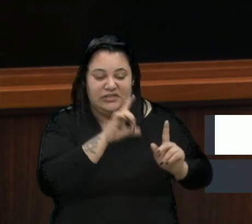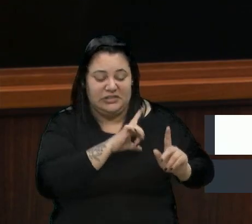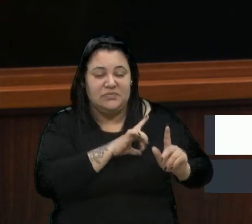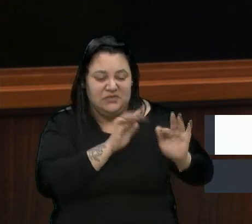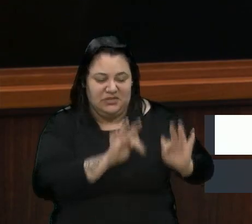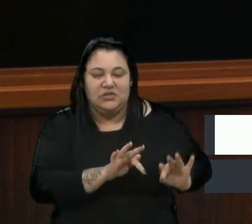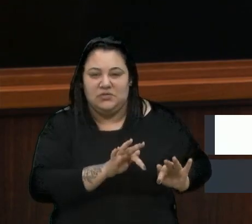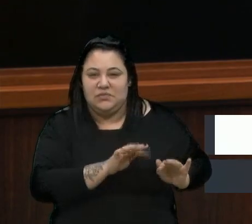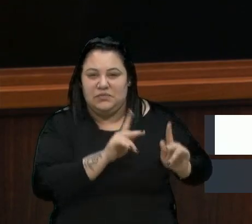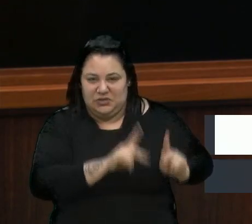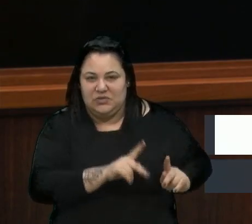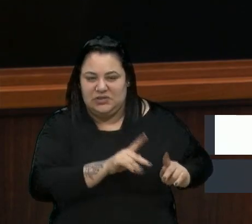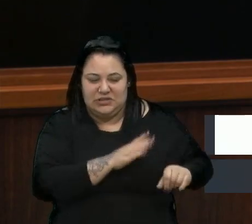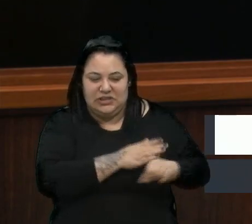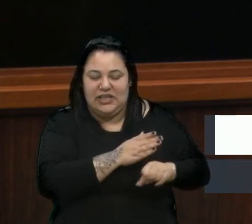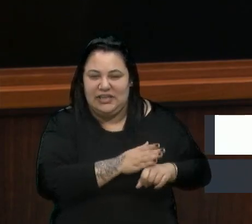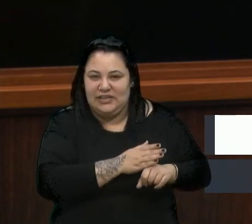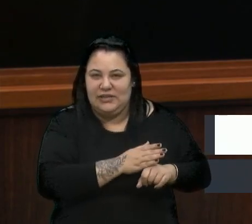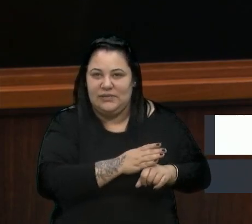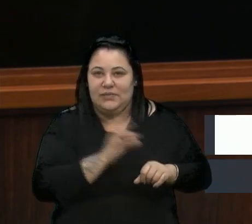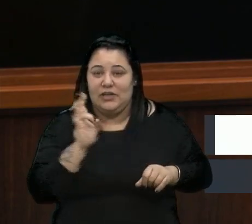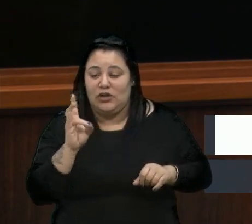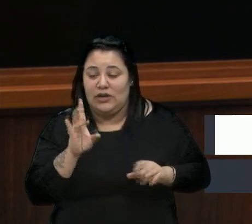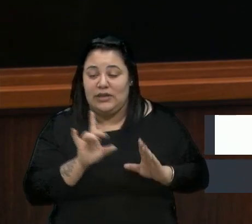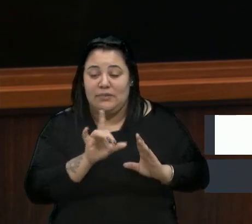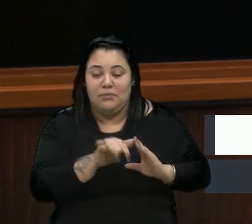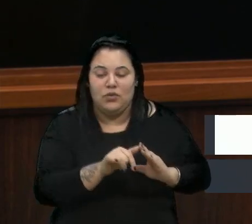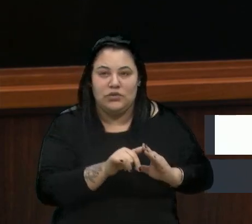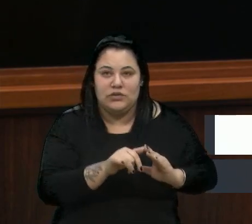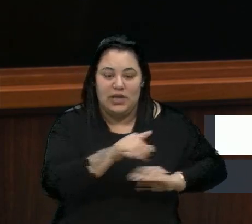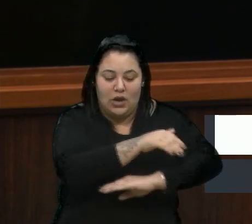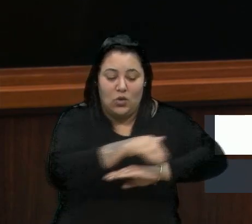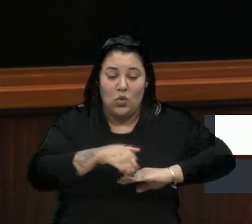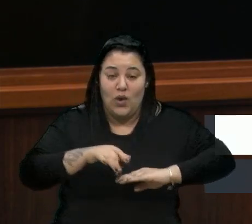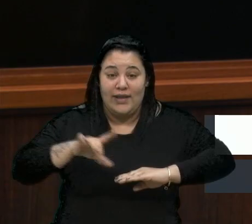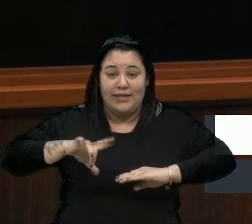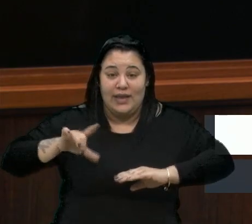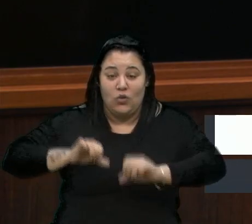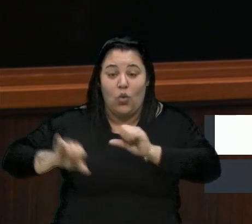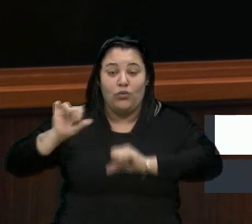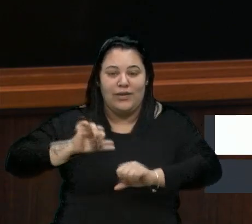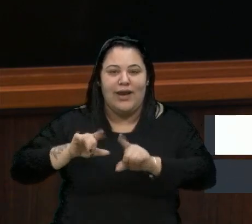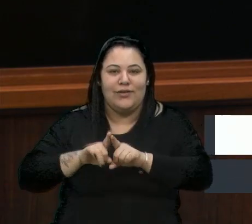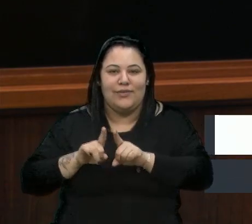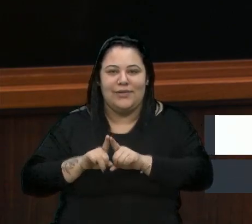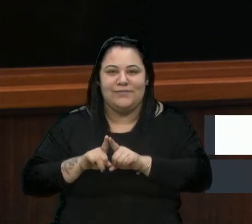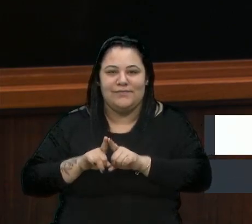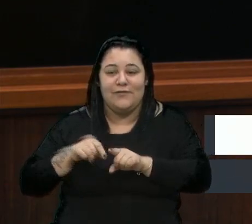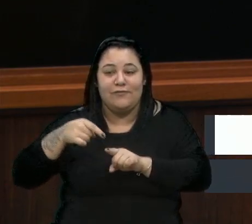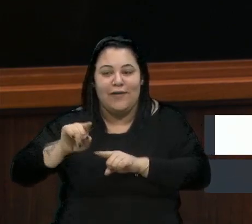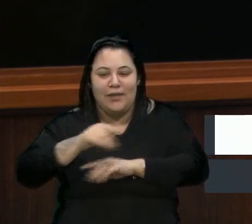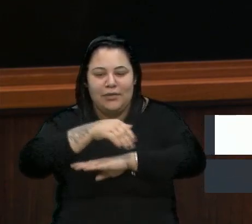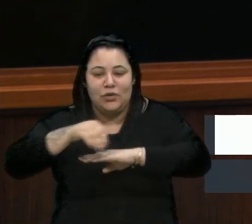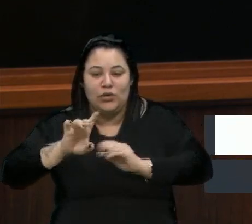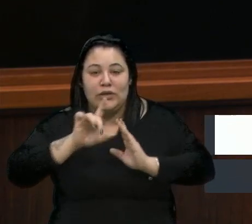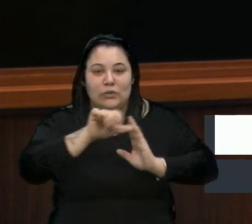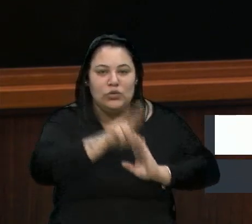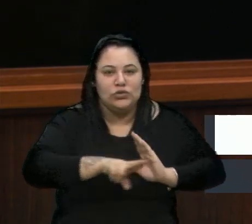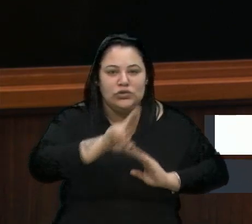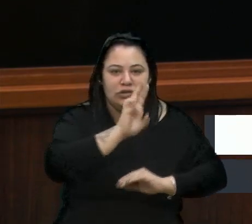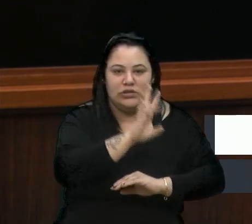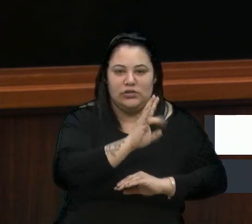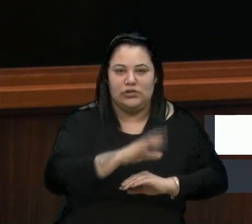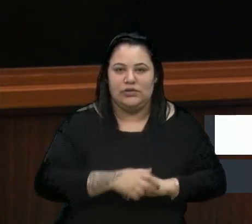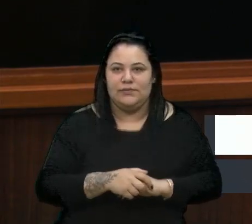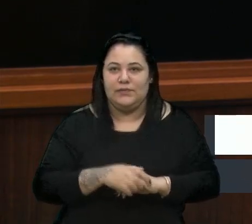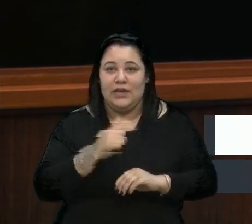drogadição depois que está na rua. Tem o contrário também. Só que tem muita gente que vai morar, esse aqui